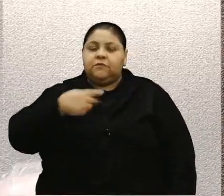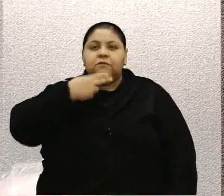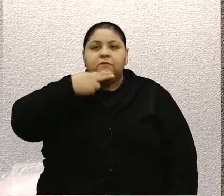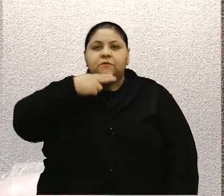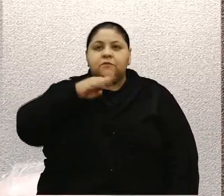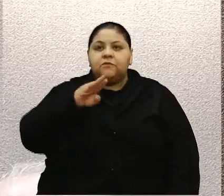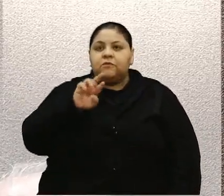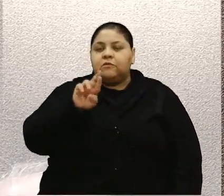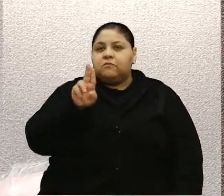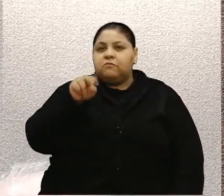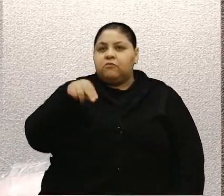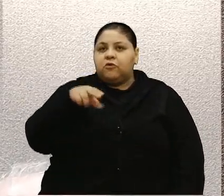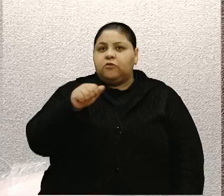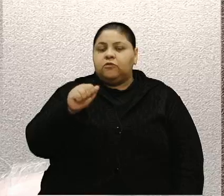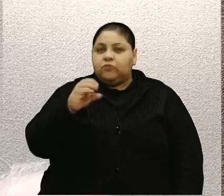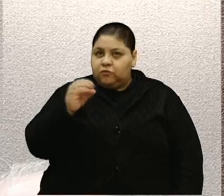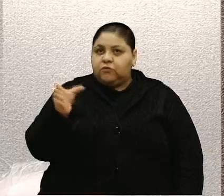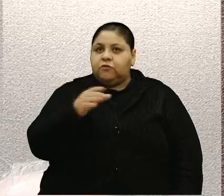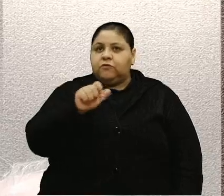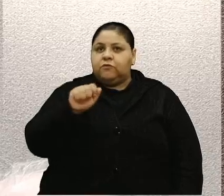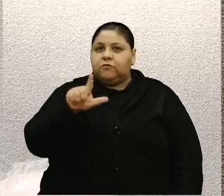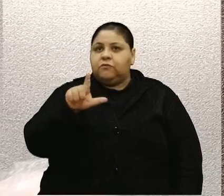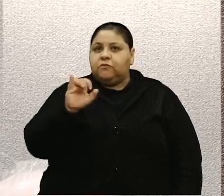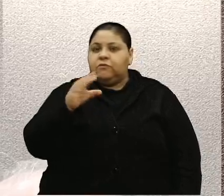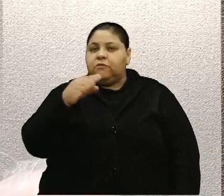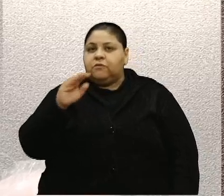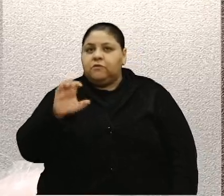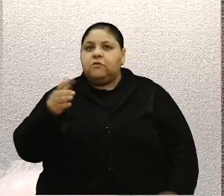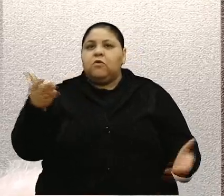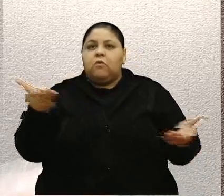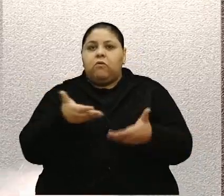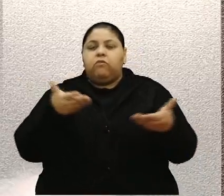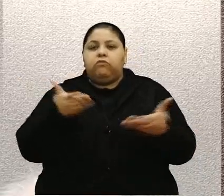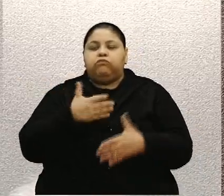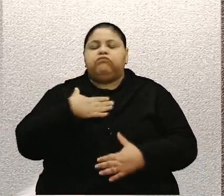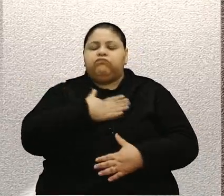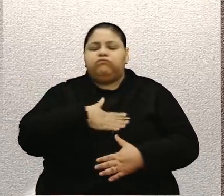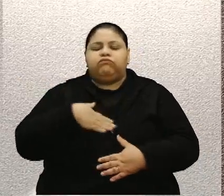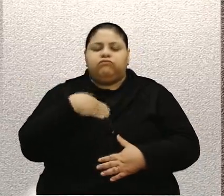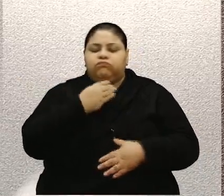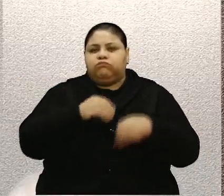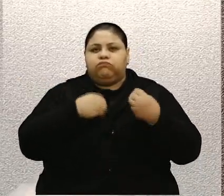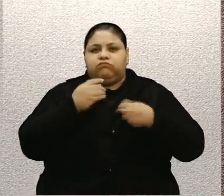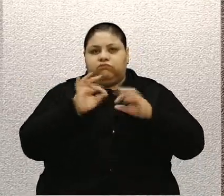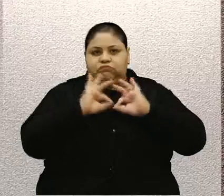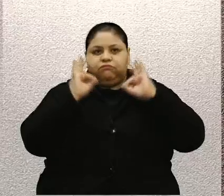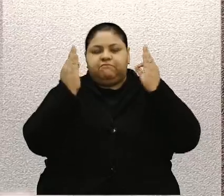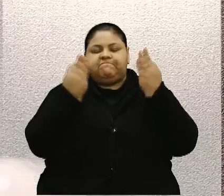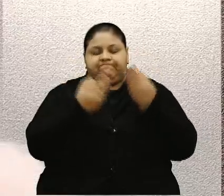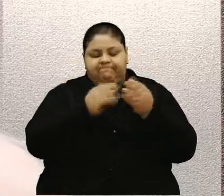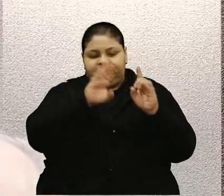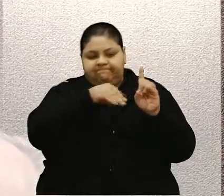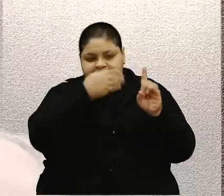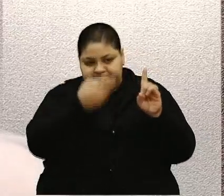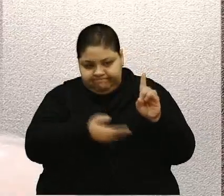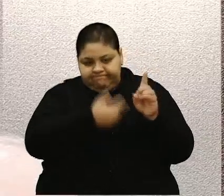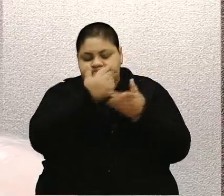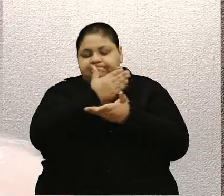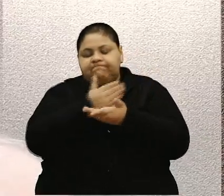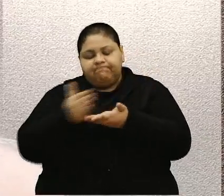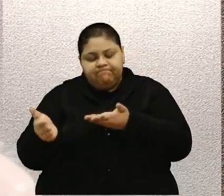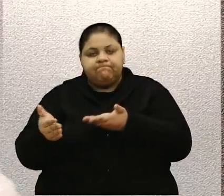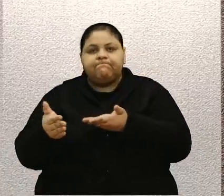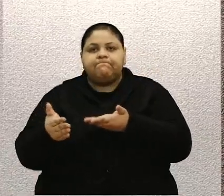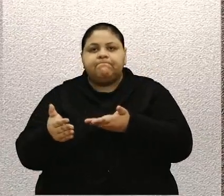e Alice. Então, queria deixar aqui os nossos sentimentos à família, né, nossas condolências pela perda